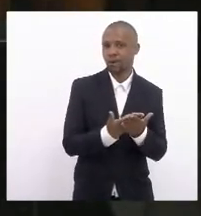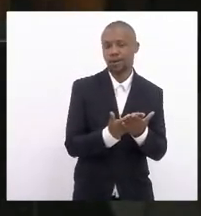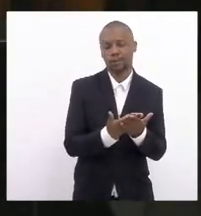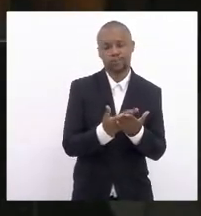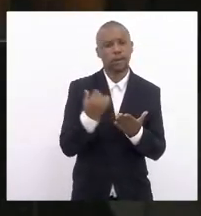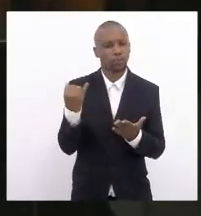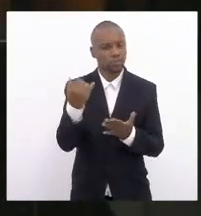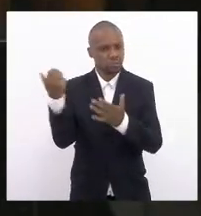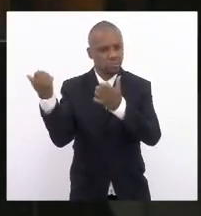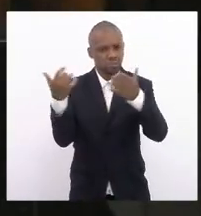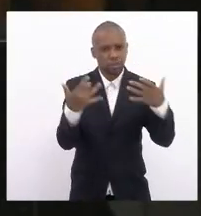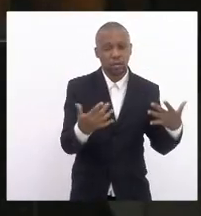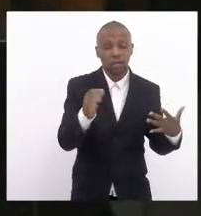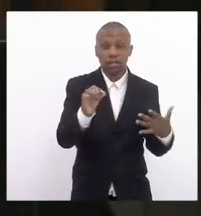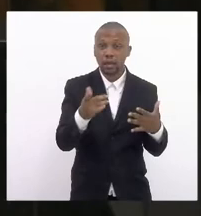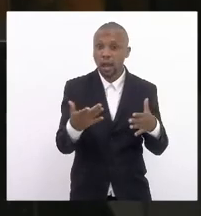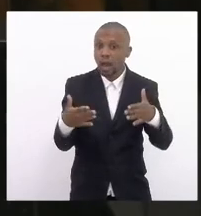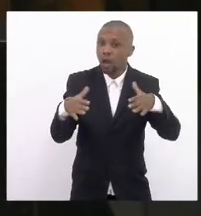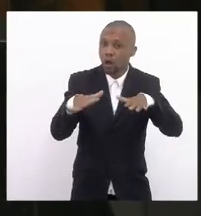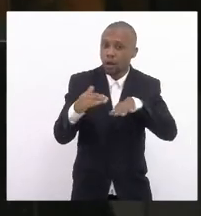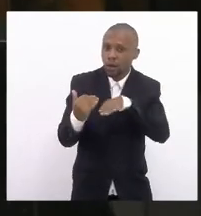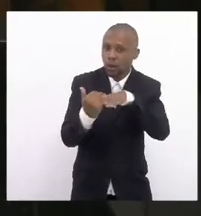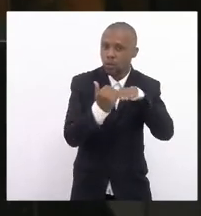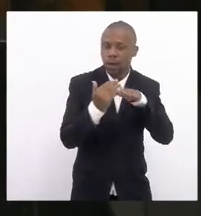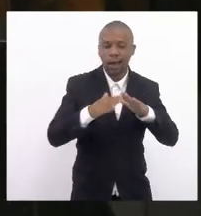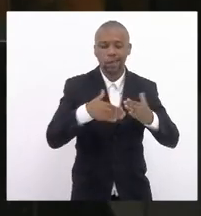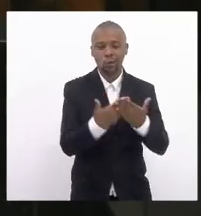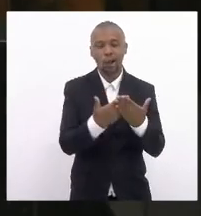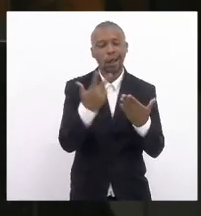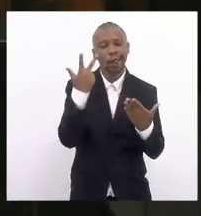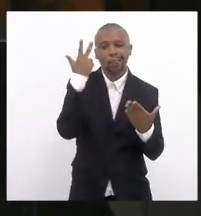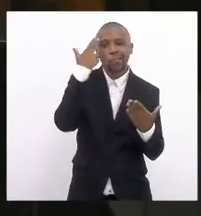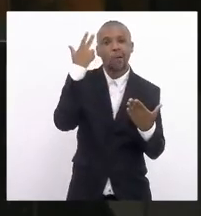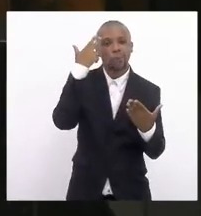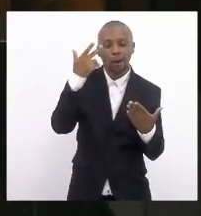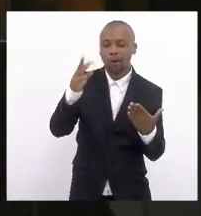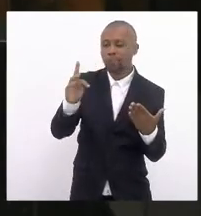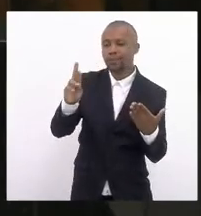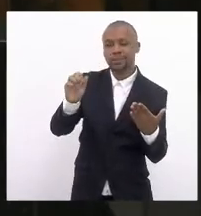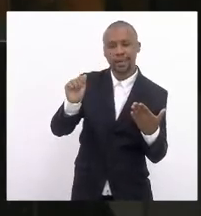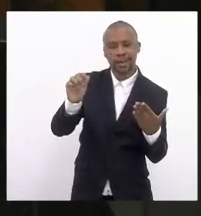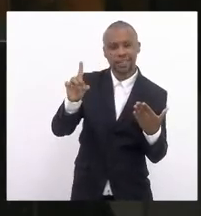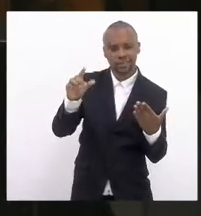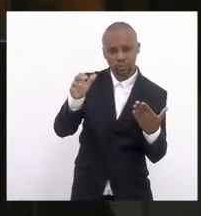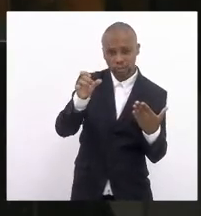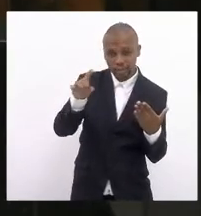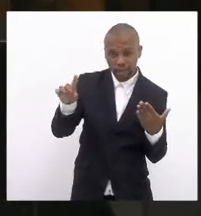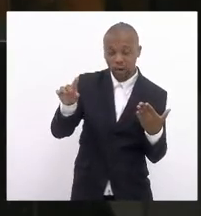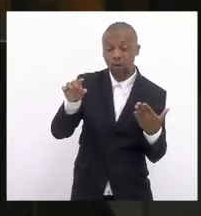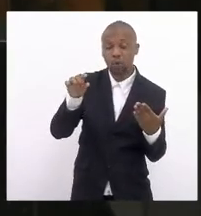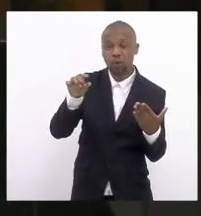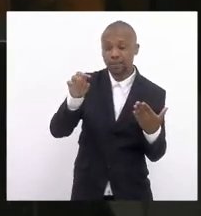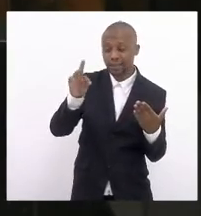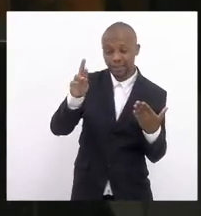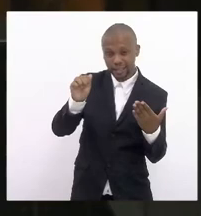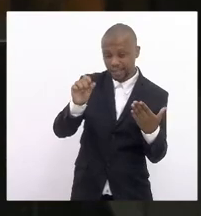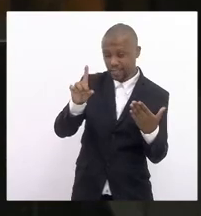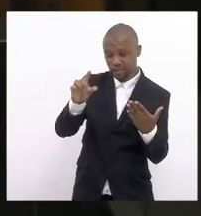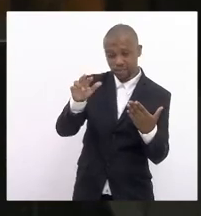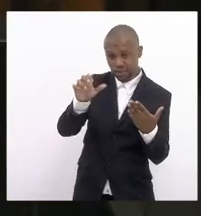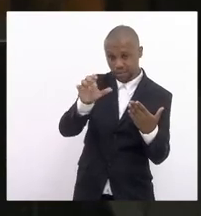deficiência na escola dita convencional, não é apenas uma matrícula, não é apenas a sua inscrição na